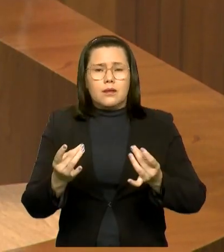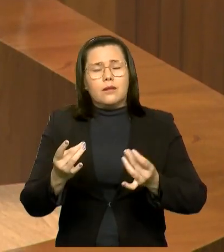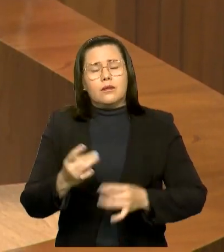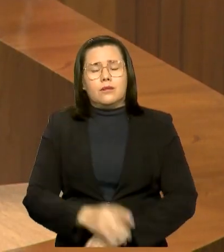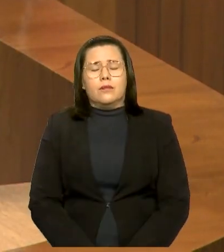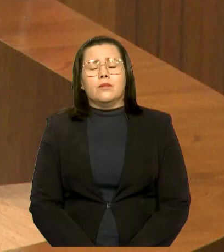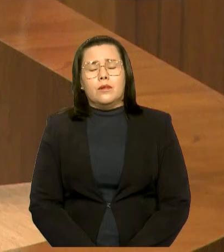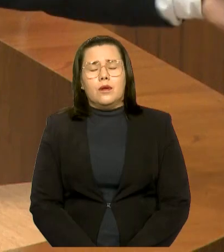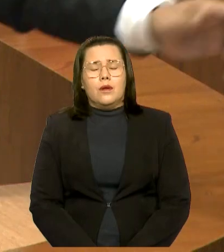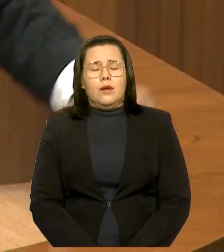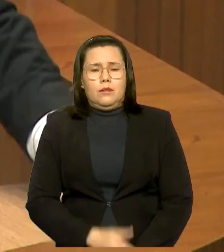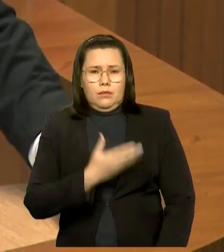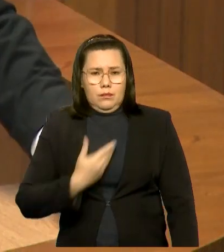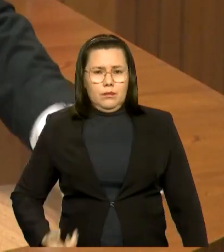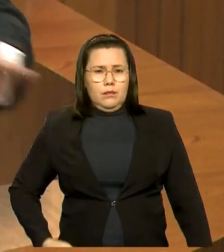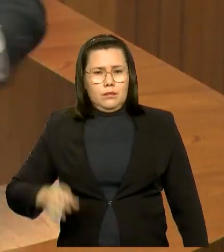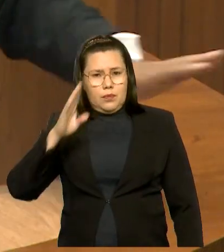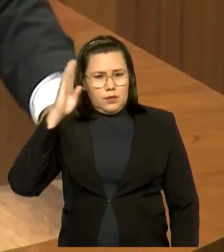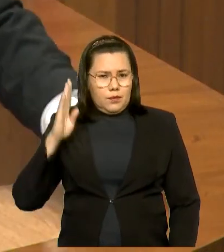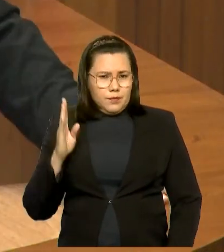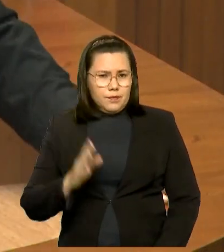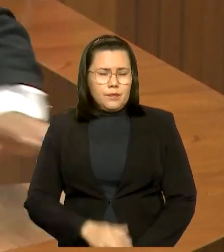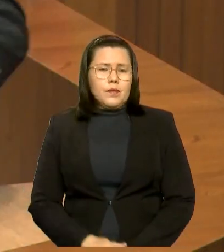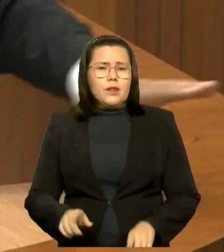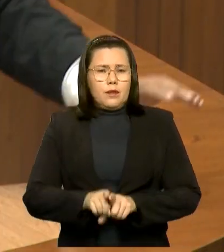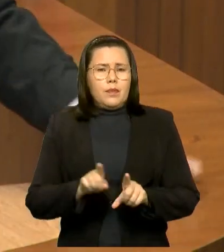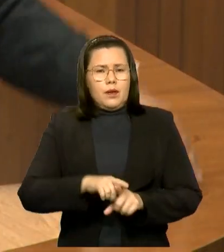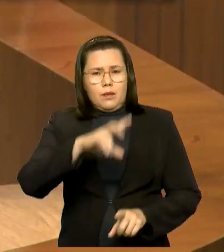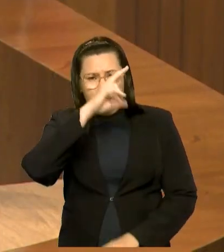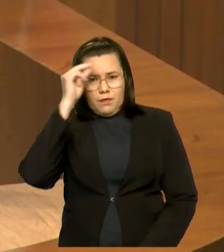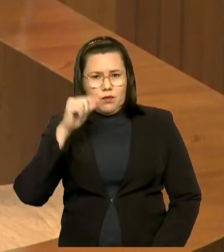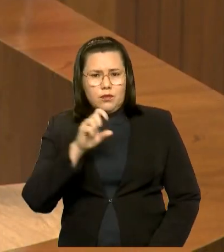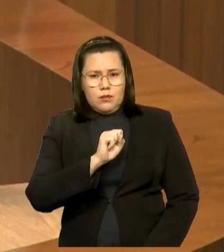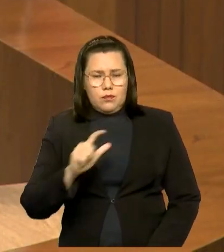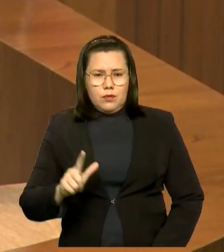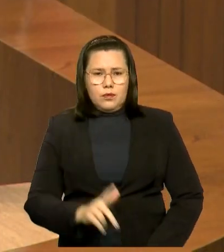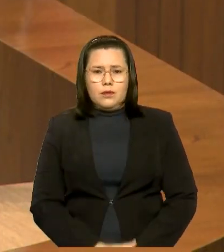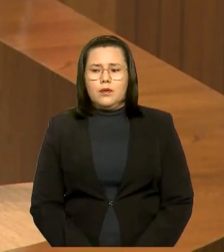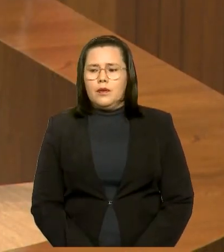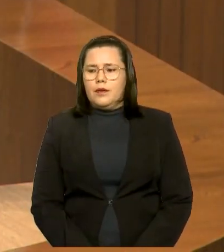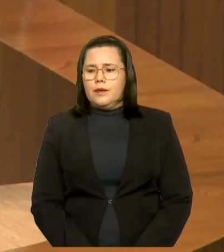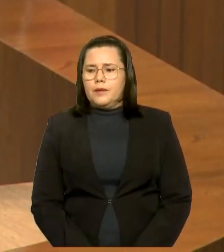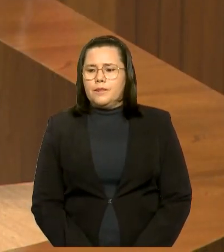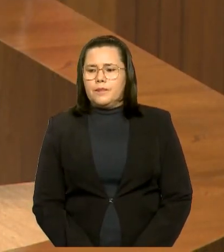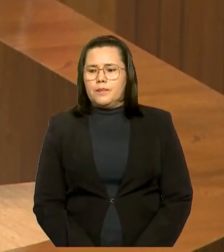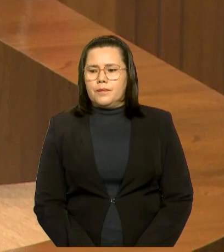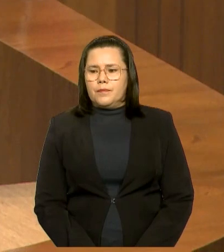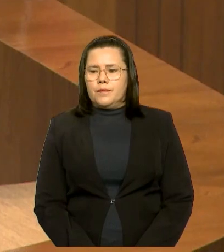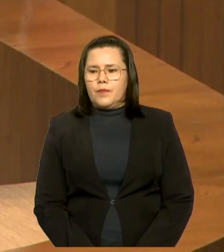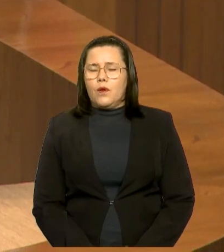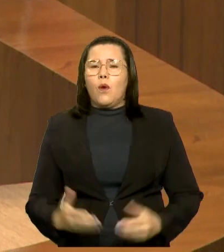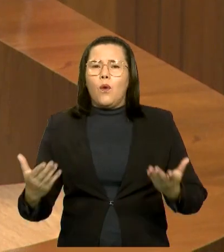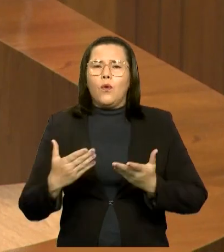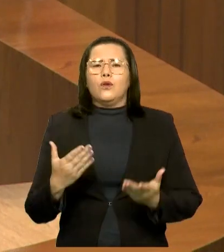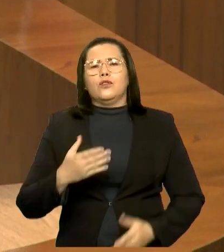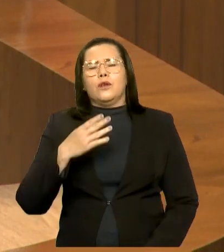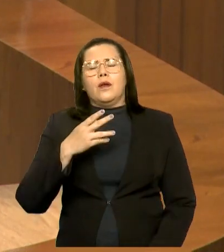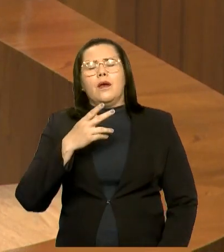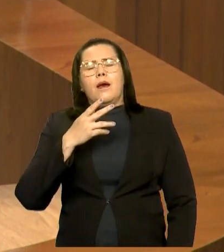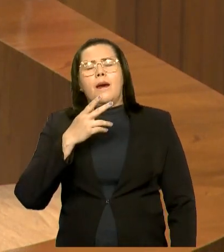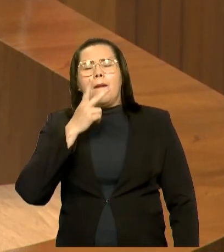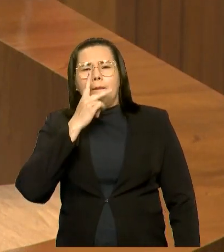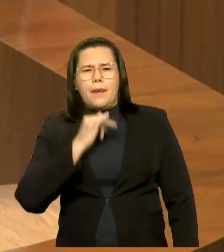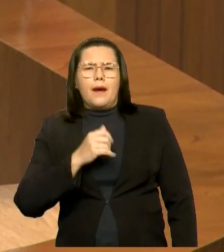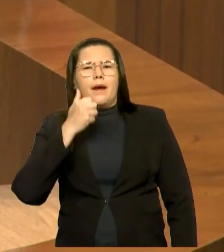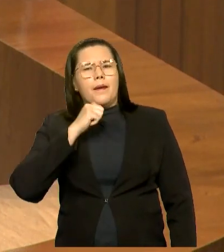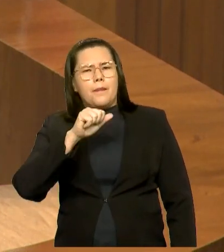Braz foi na última segunda-feira anunciar que não ia ter greve, já estava resolvido. Hoje muitos pais e mães de família padeceram